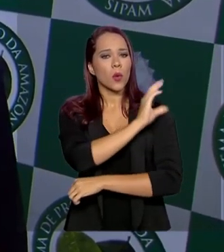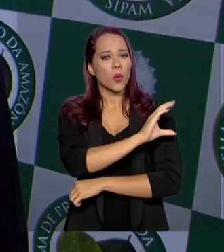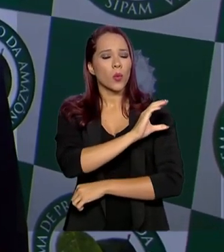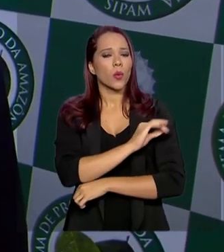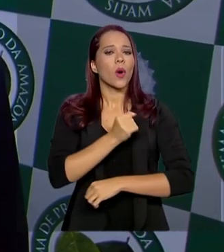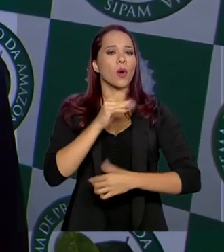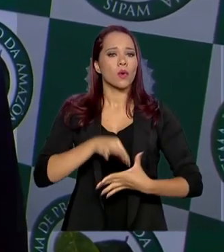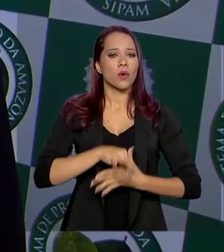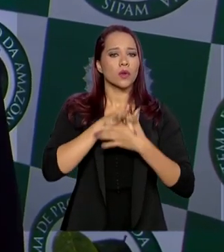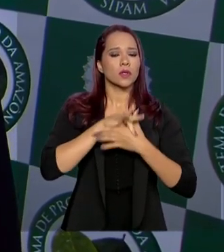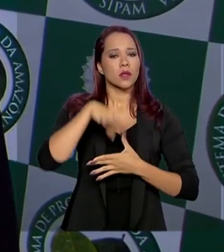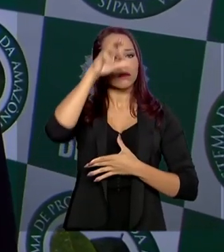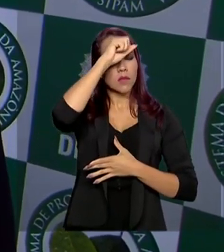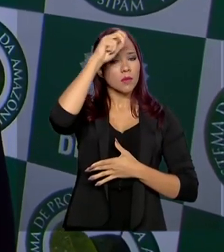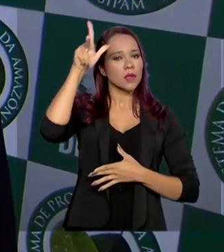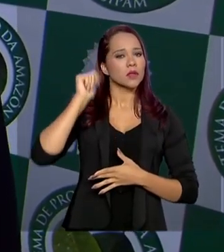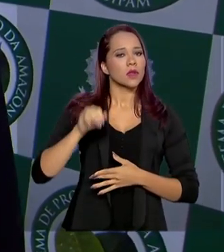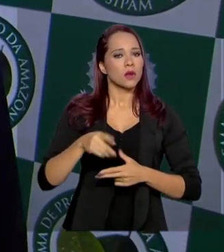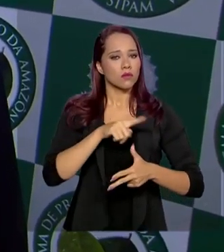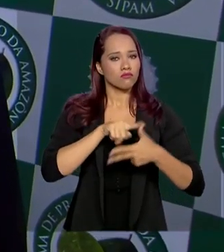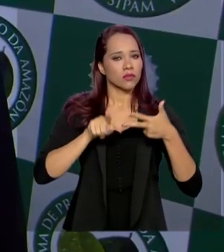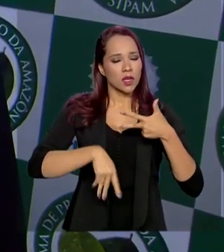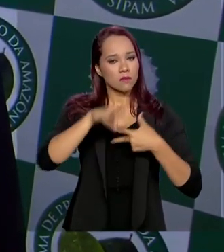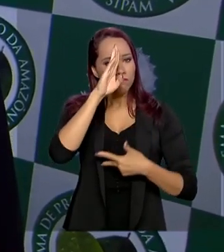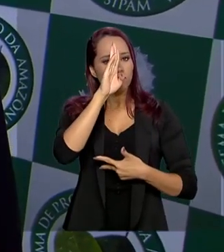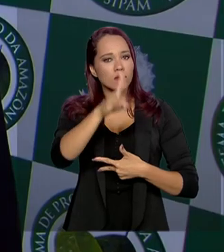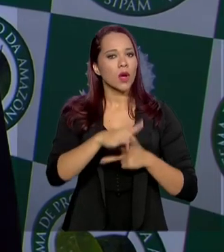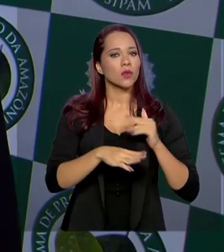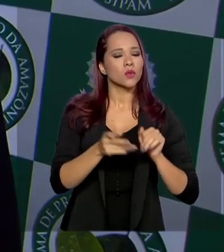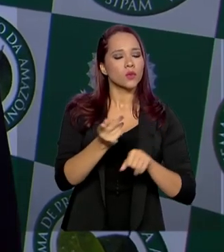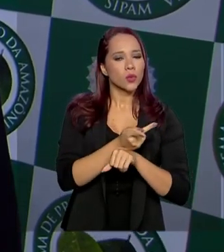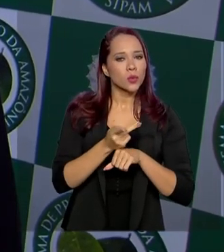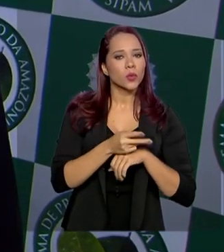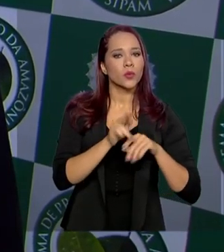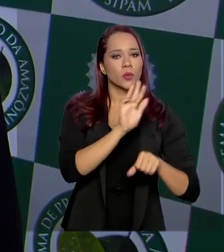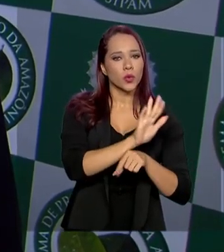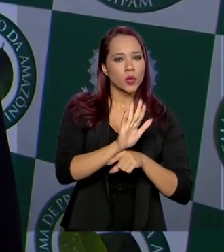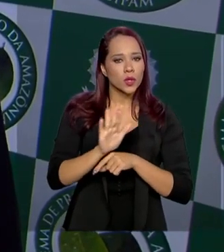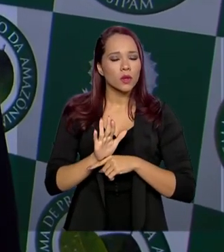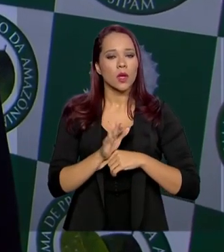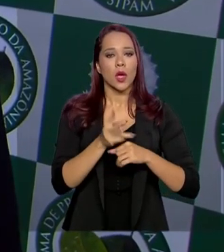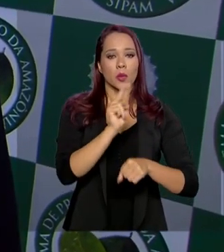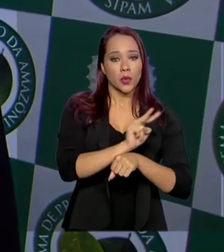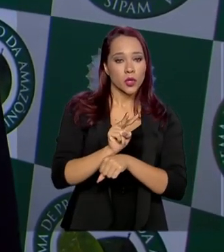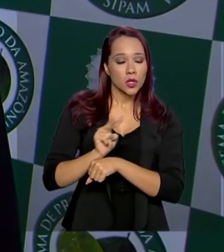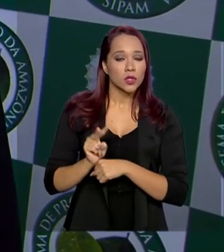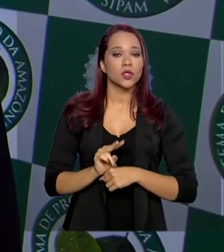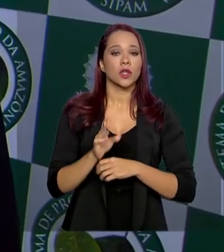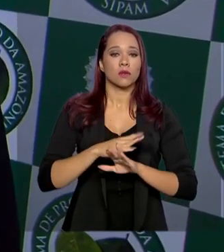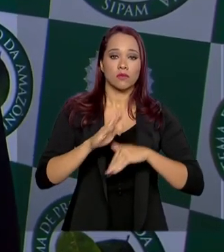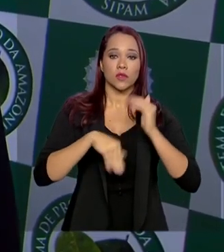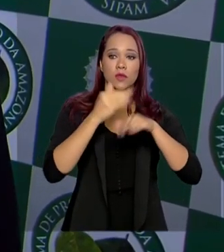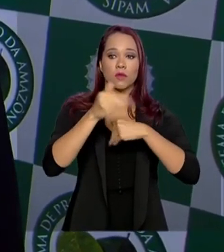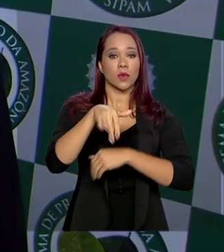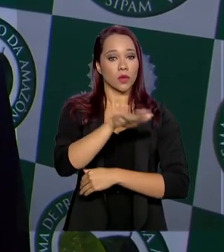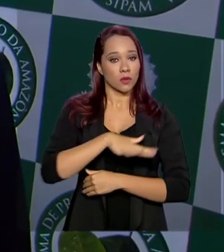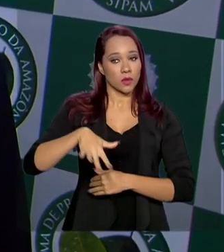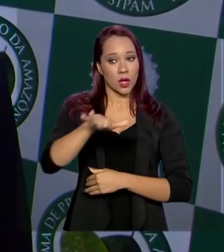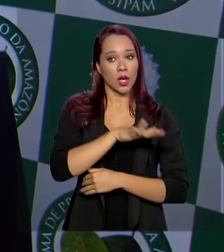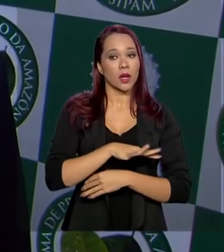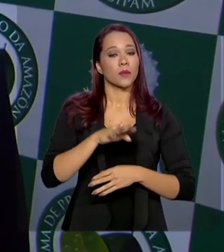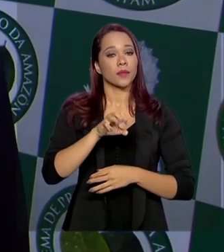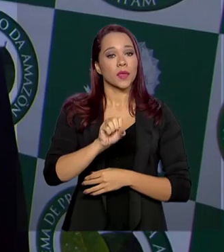conselho da amazônia com três missões principais de buscar preservação proteção nail desenvolvimento daquela área